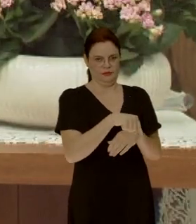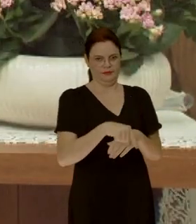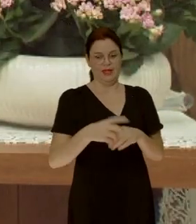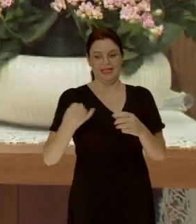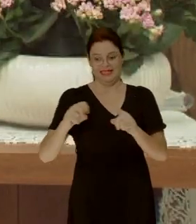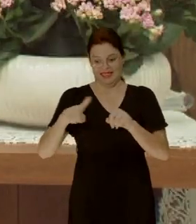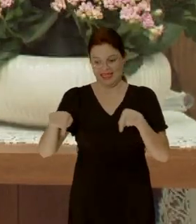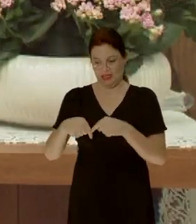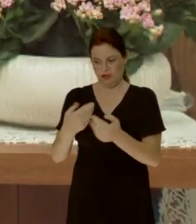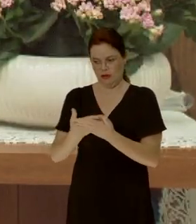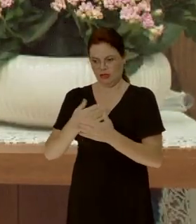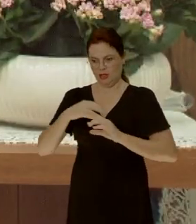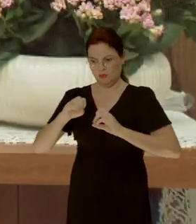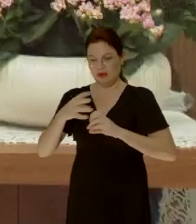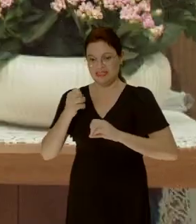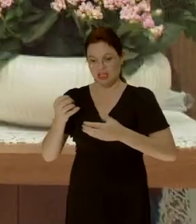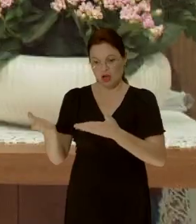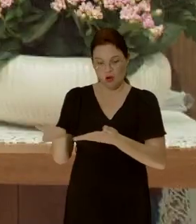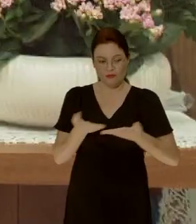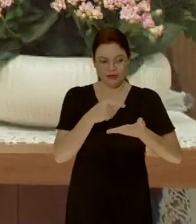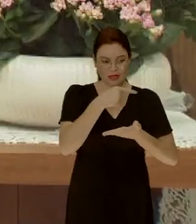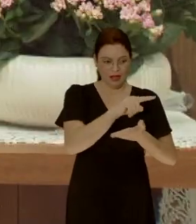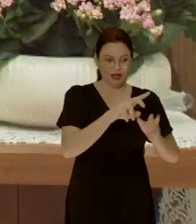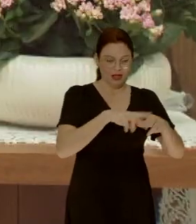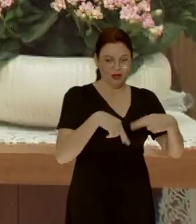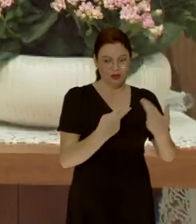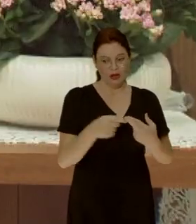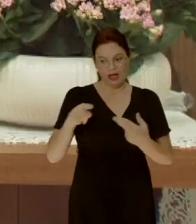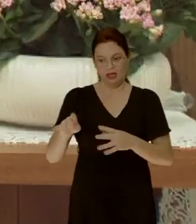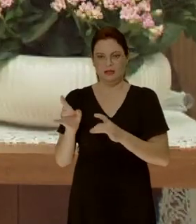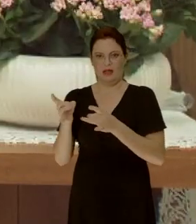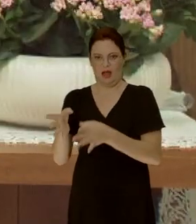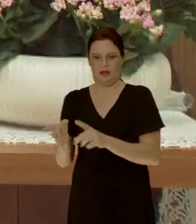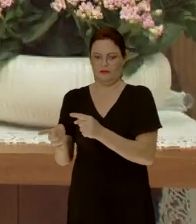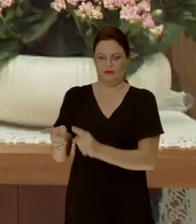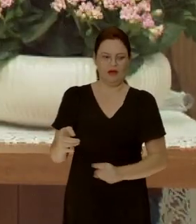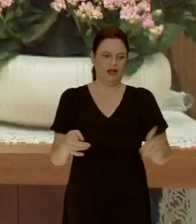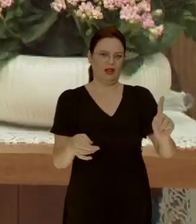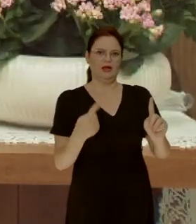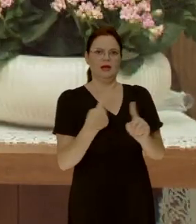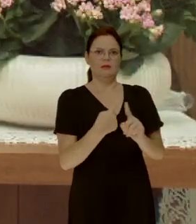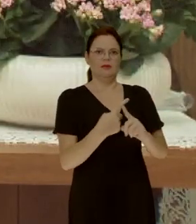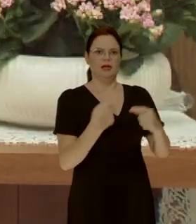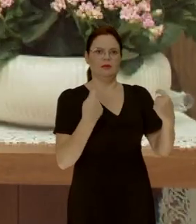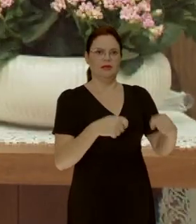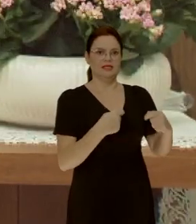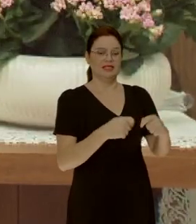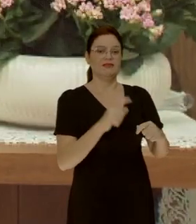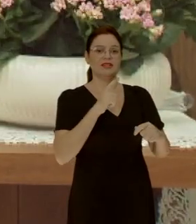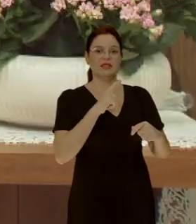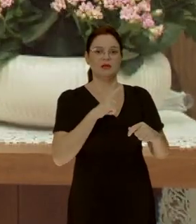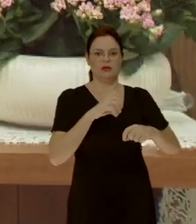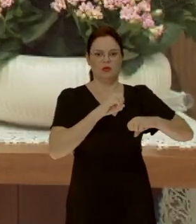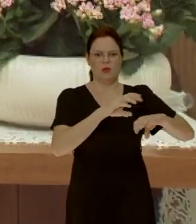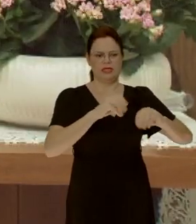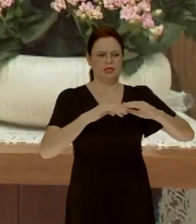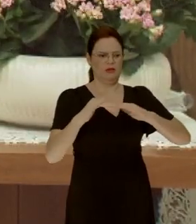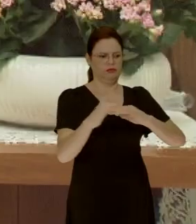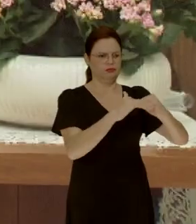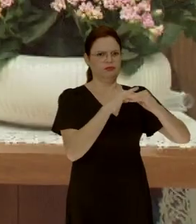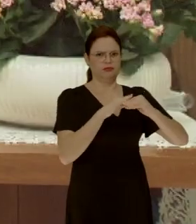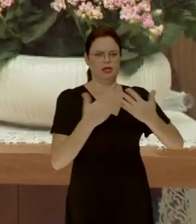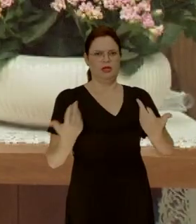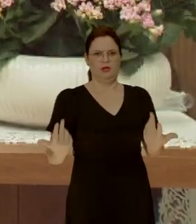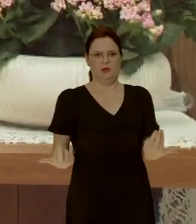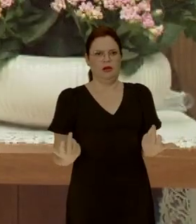Por quê? Porque era necessário que o ensino fosse um ensino integrado. Então,